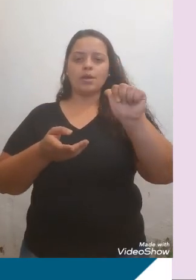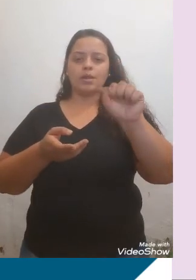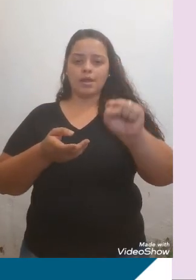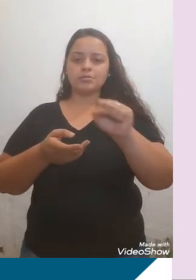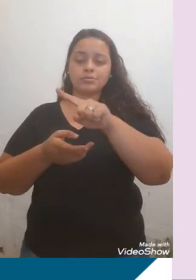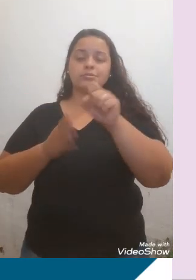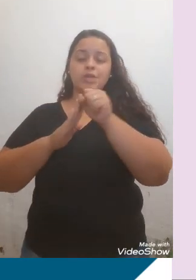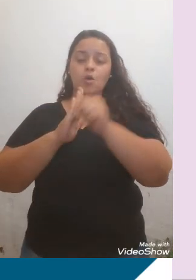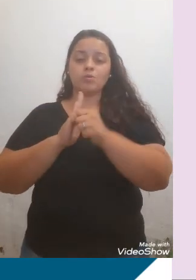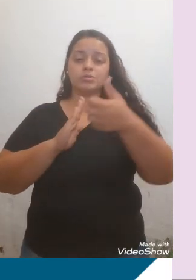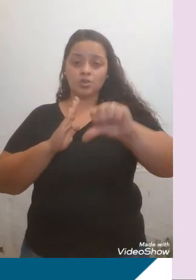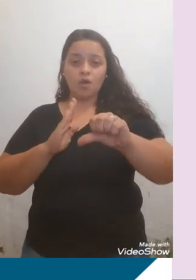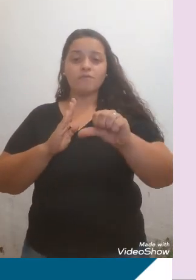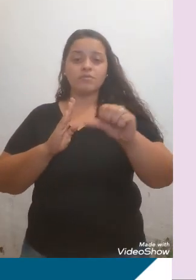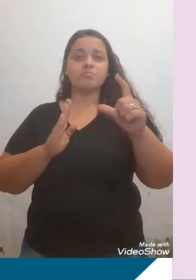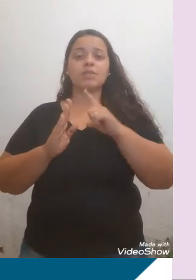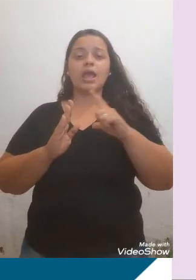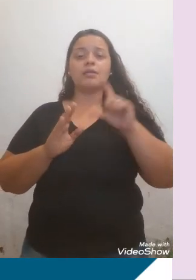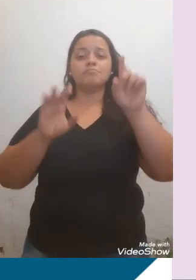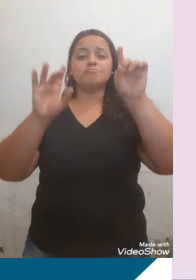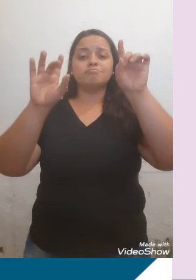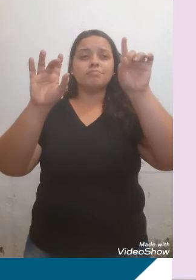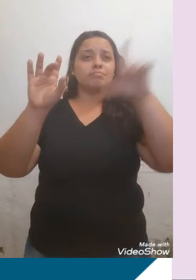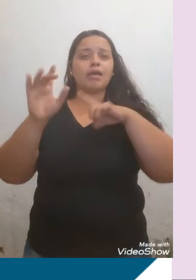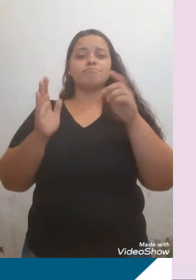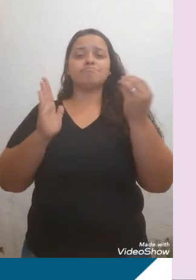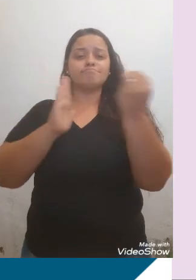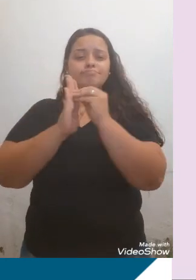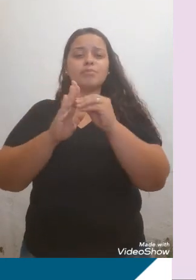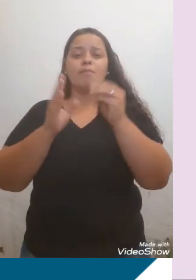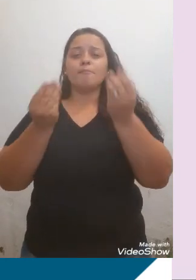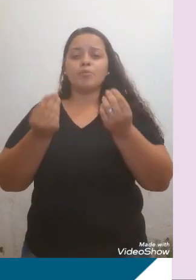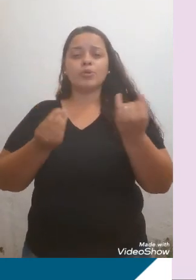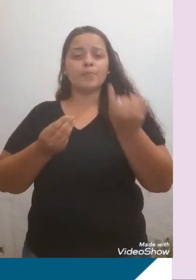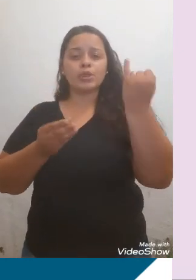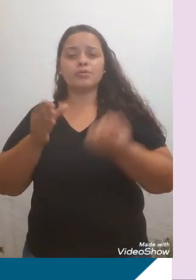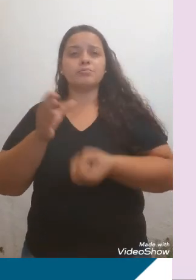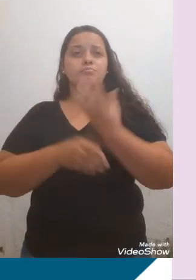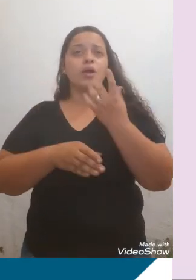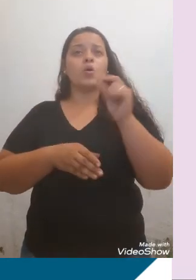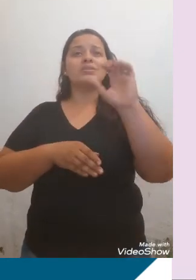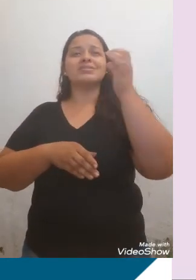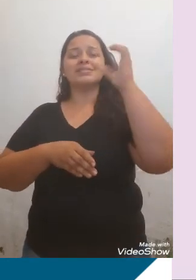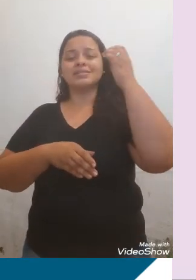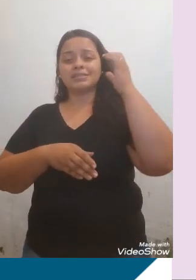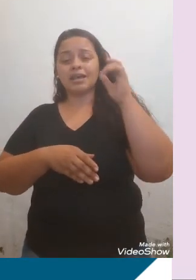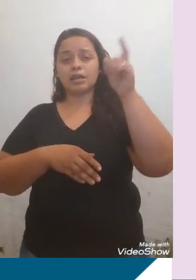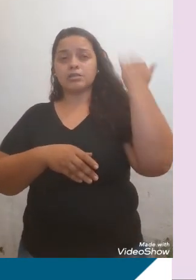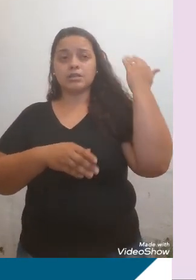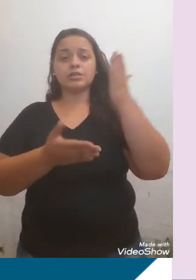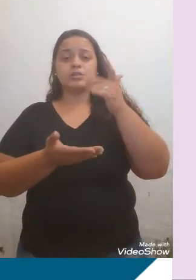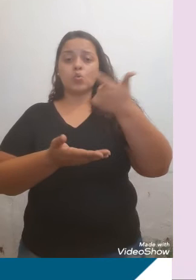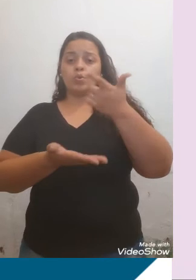do século XIX, nós temos um elemento muito importante que é o surgimento do cientificismo na